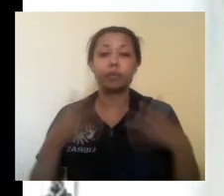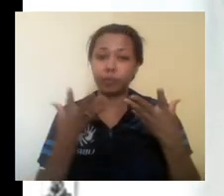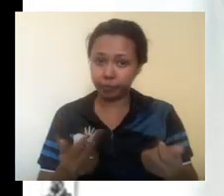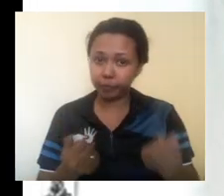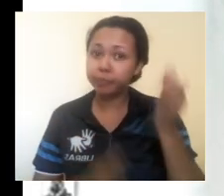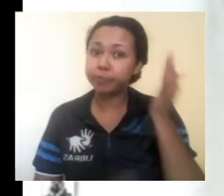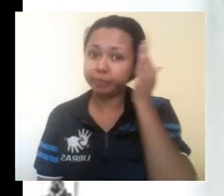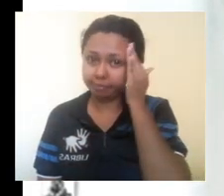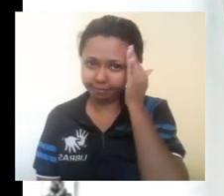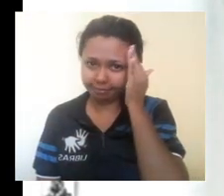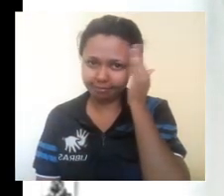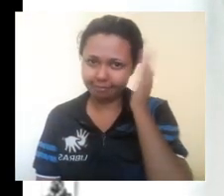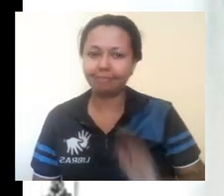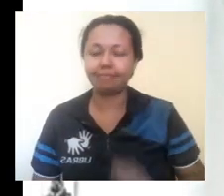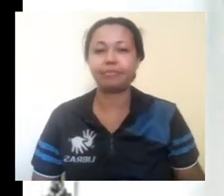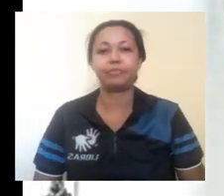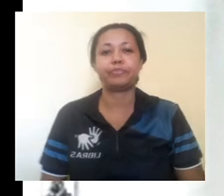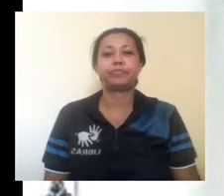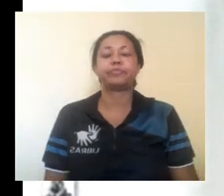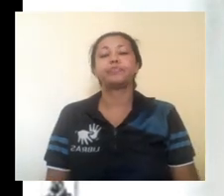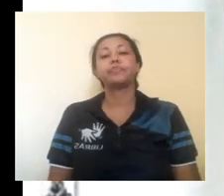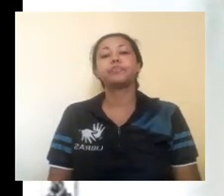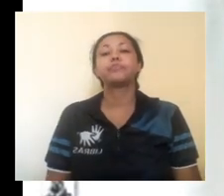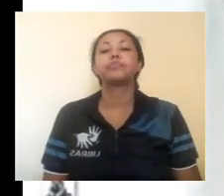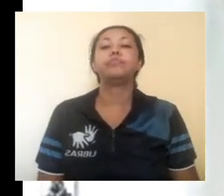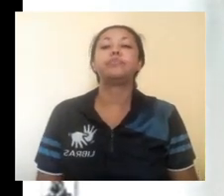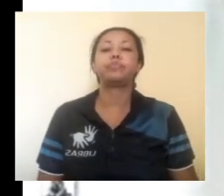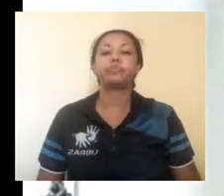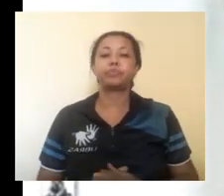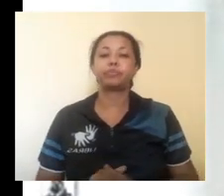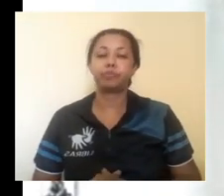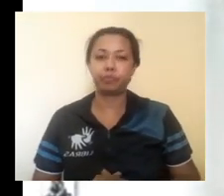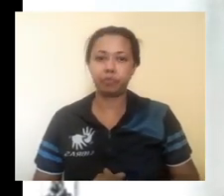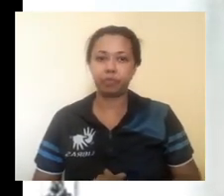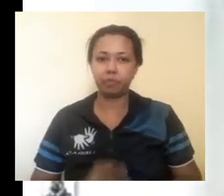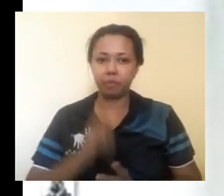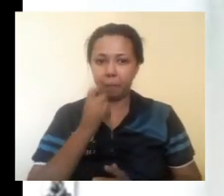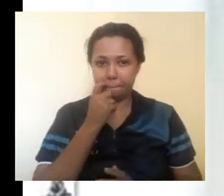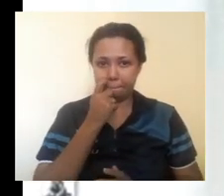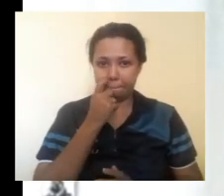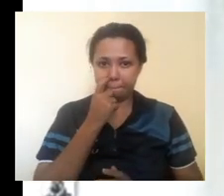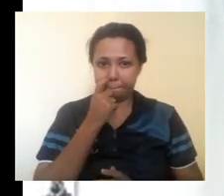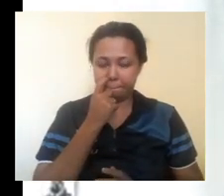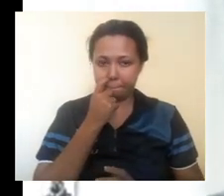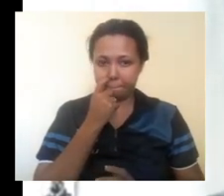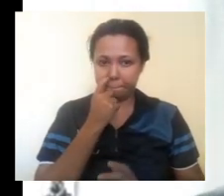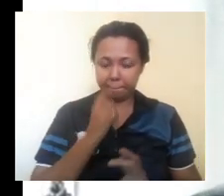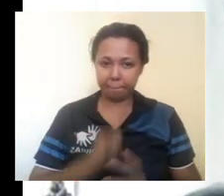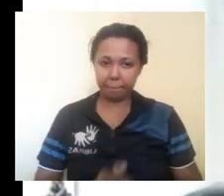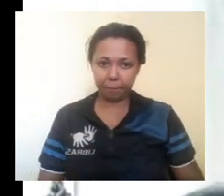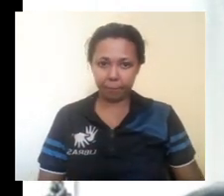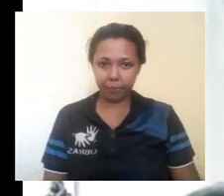Senhor que tem aqui na palavra, para que seja útil. E